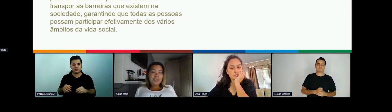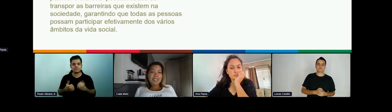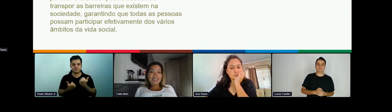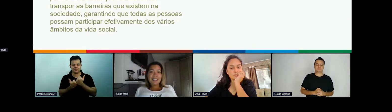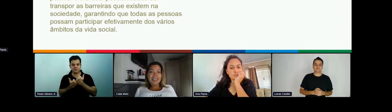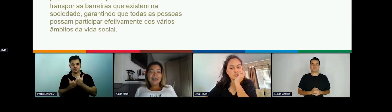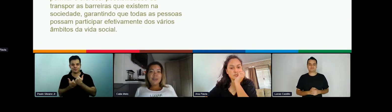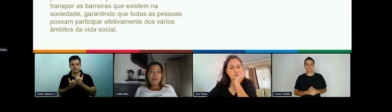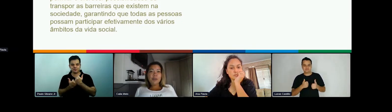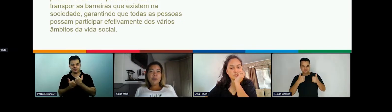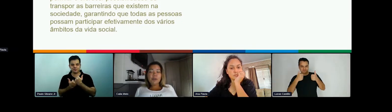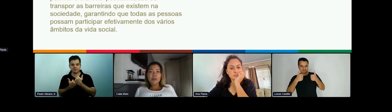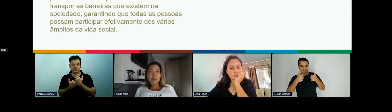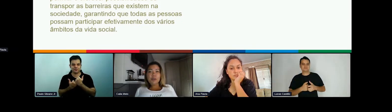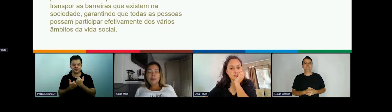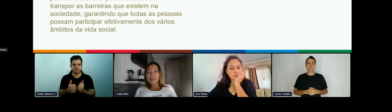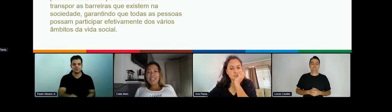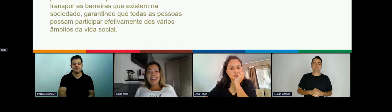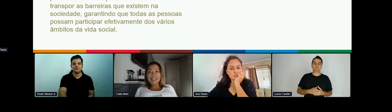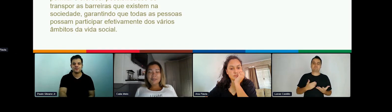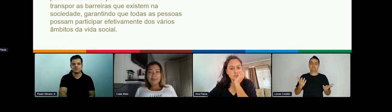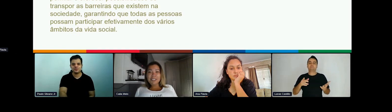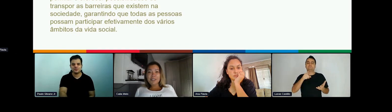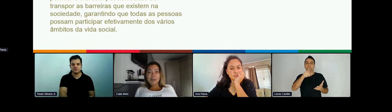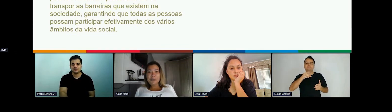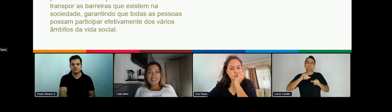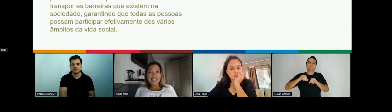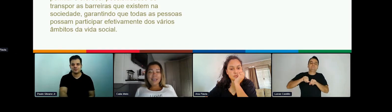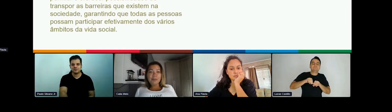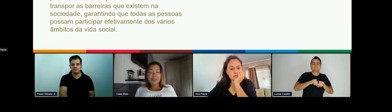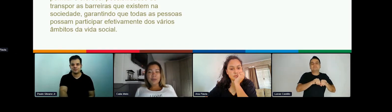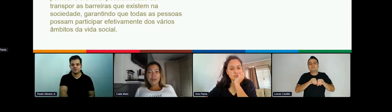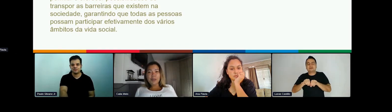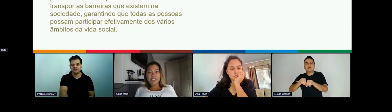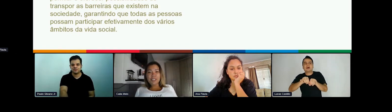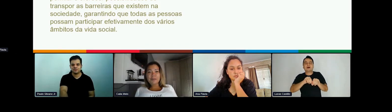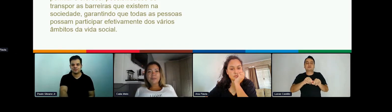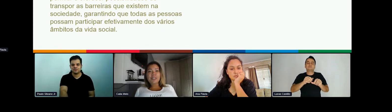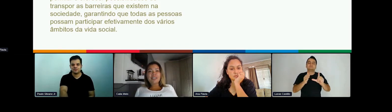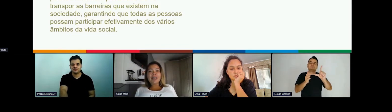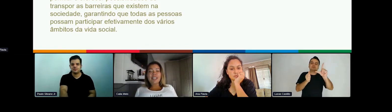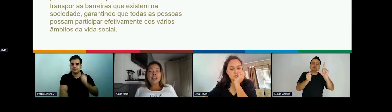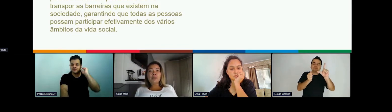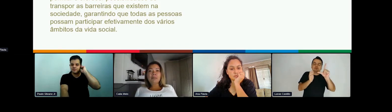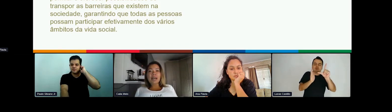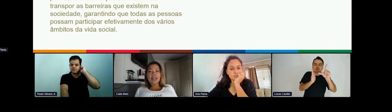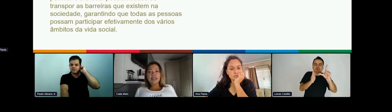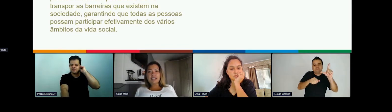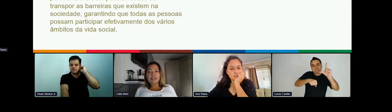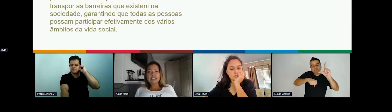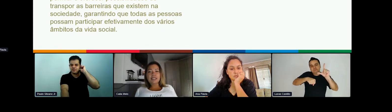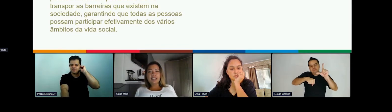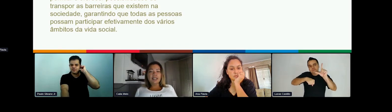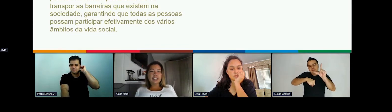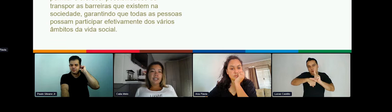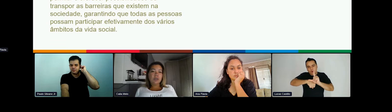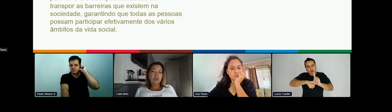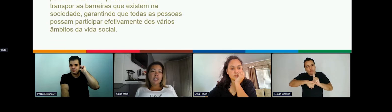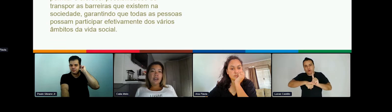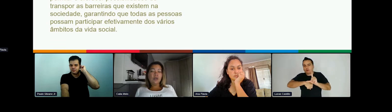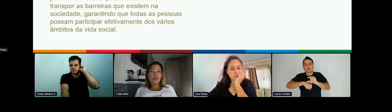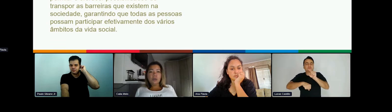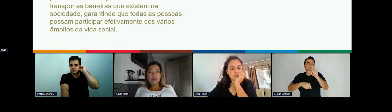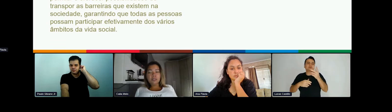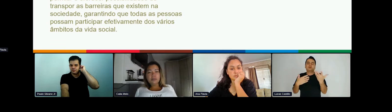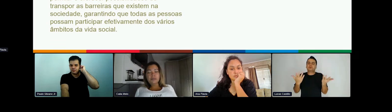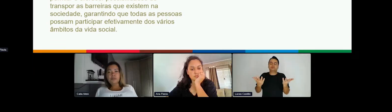passear, vamos dizer assim, né? Pelo seu supermercado, se a gente for pensar, pela sua loja, sem que nenhuma barreira, seja ela